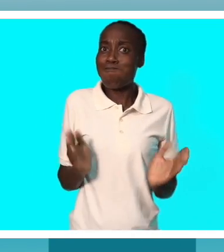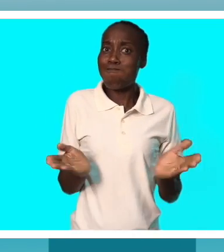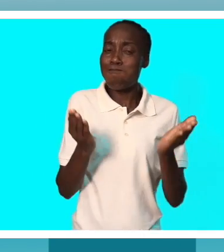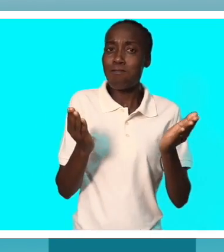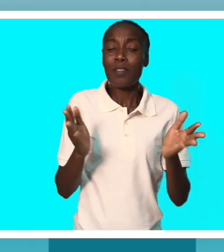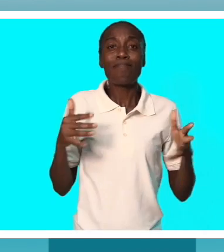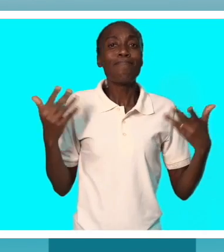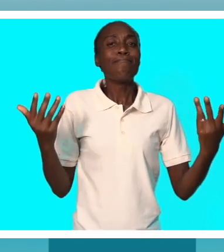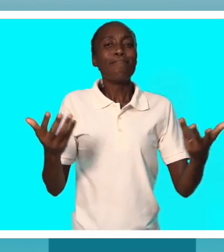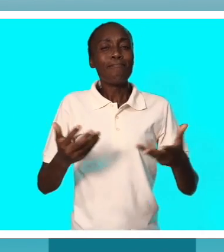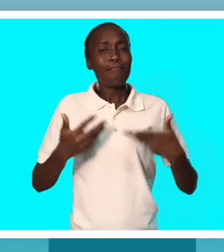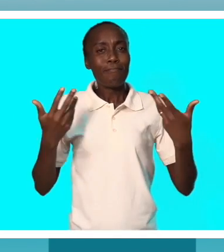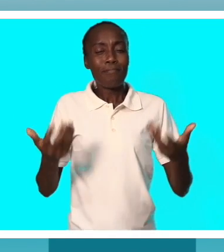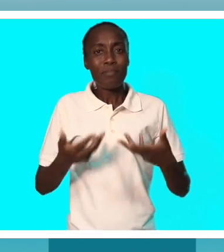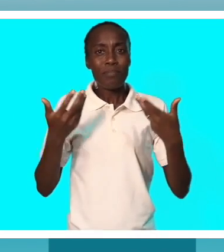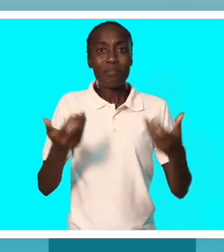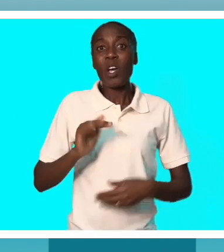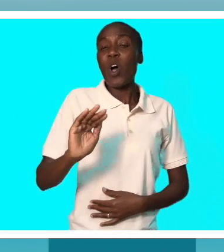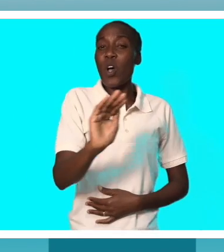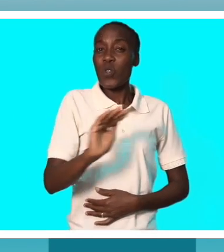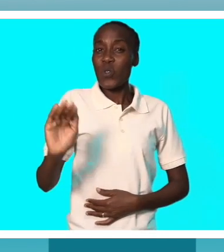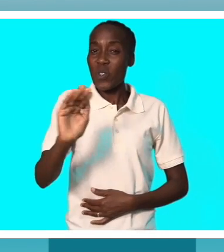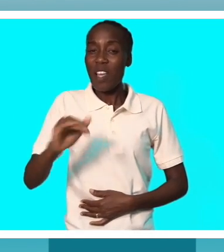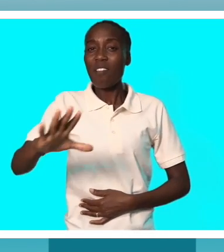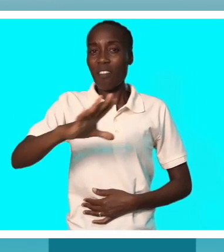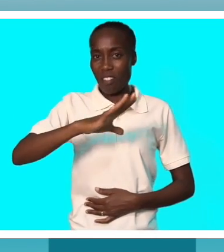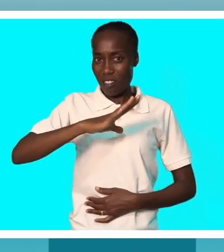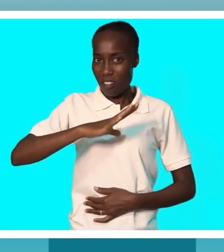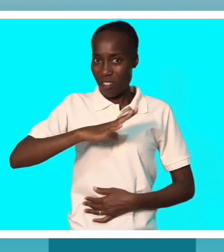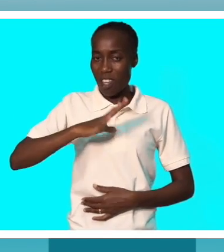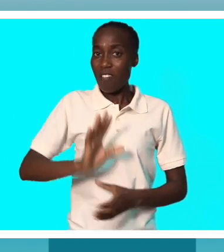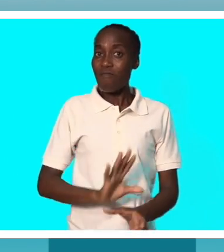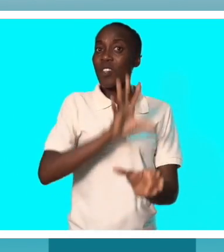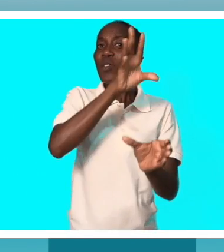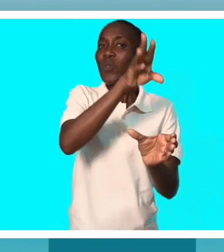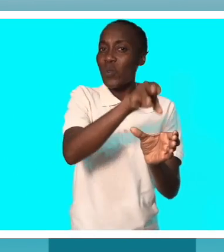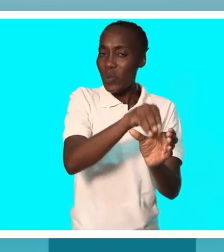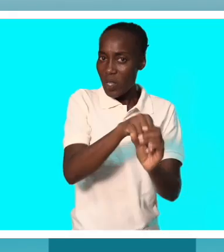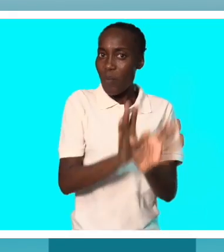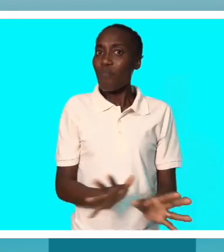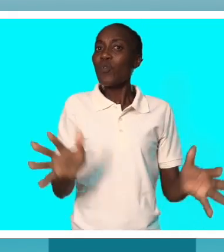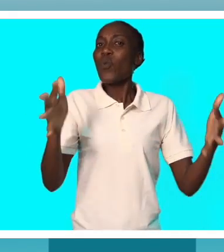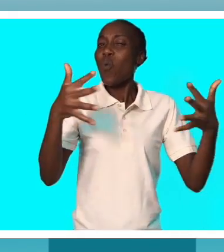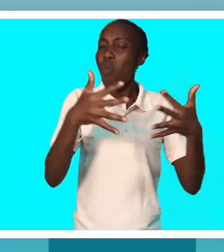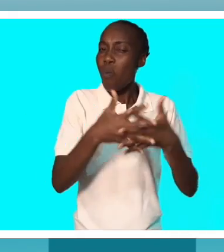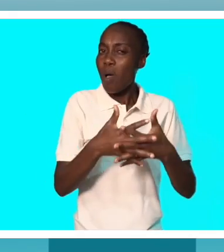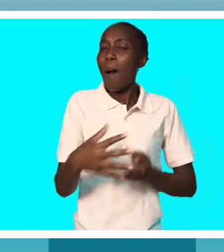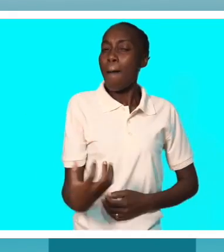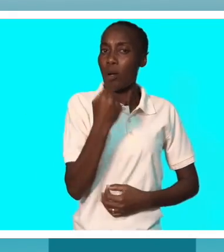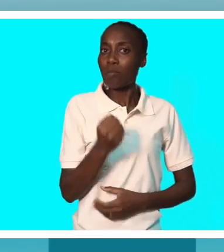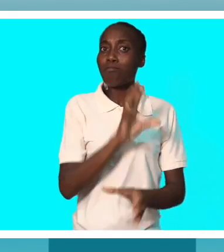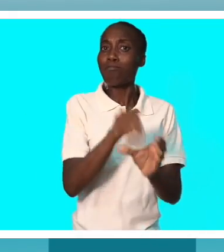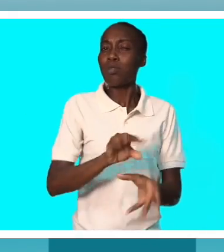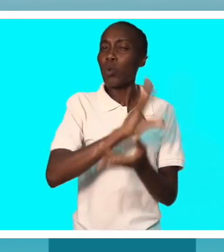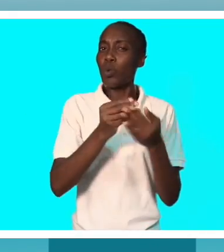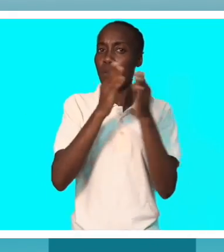uma sociedade que tem incluição completa, tem que incluir todo mundo. Isso